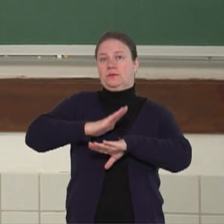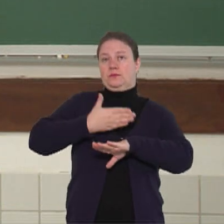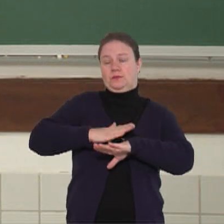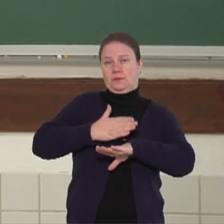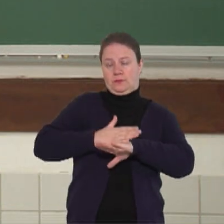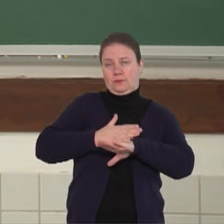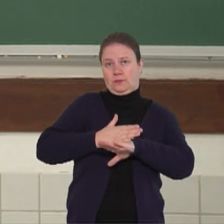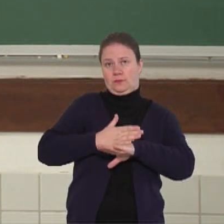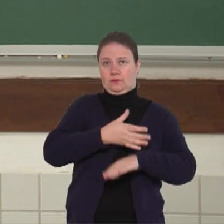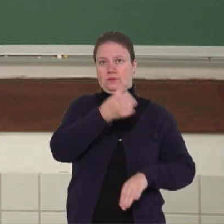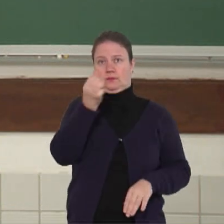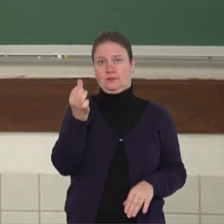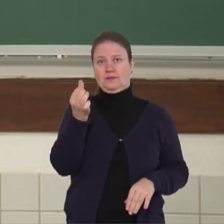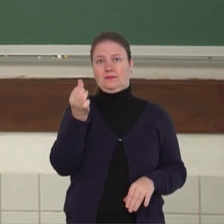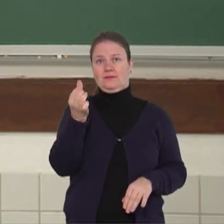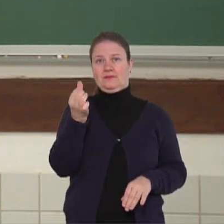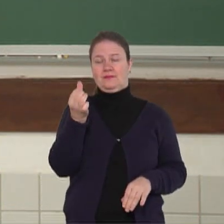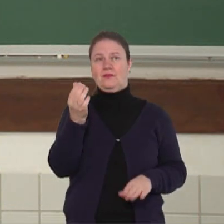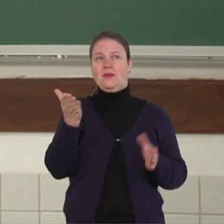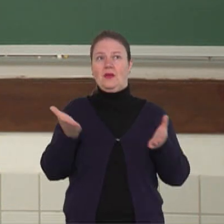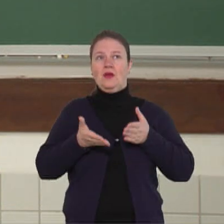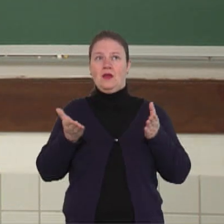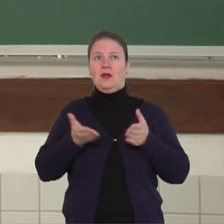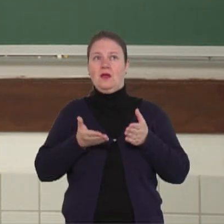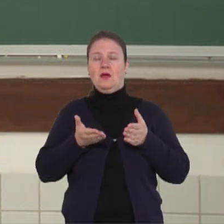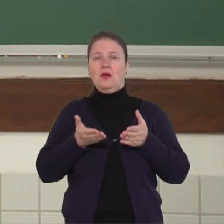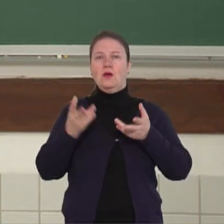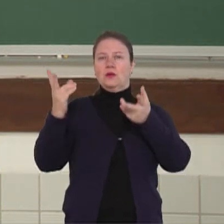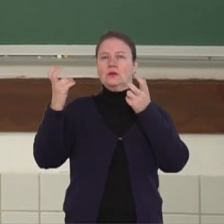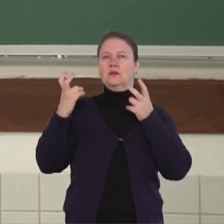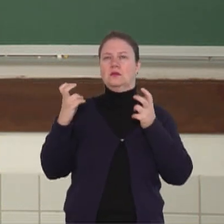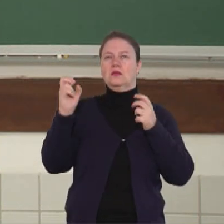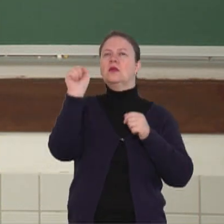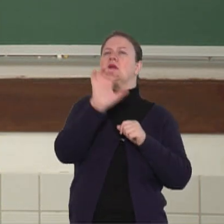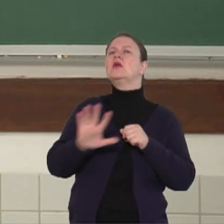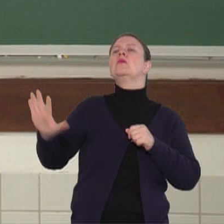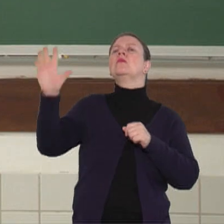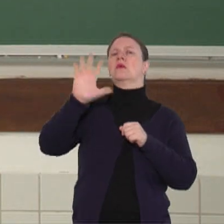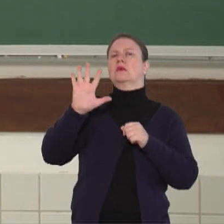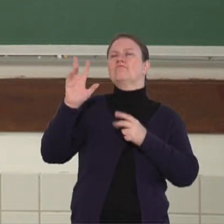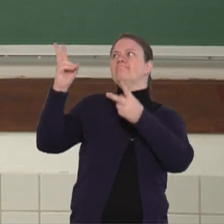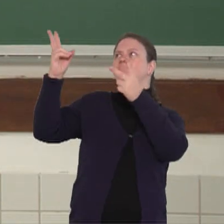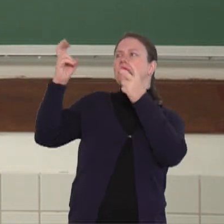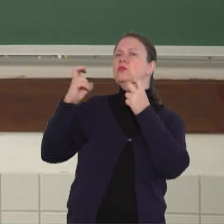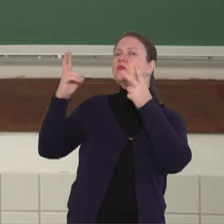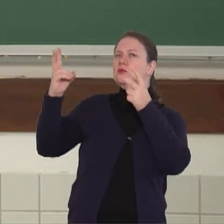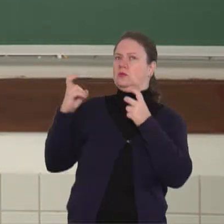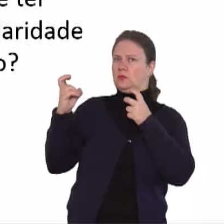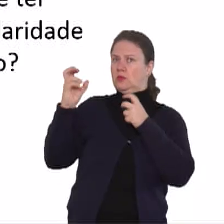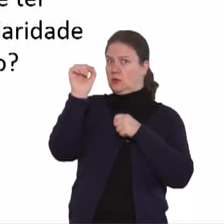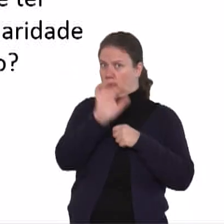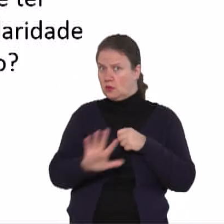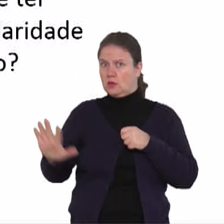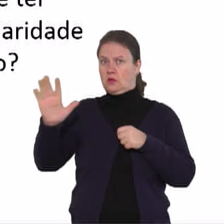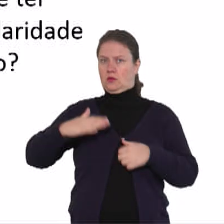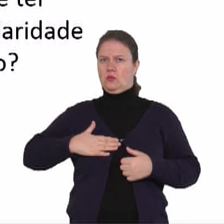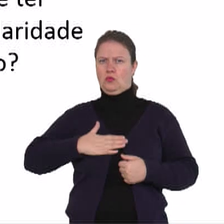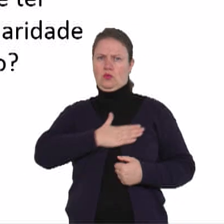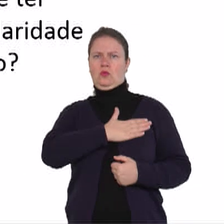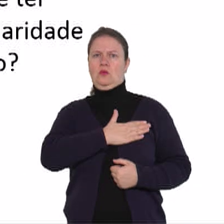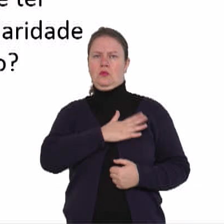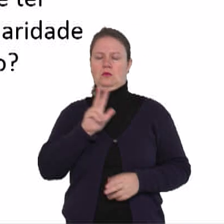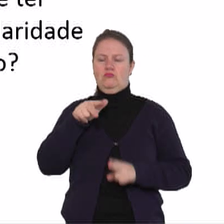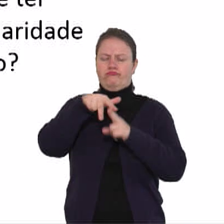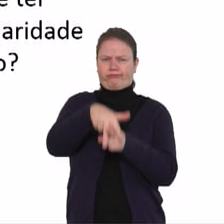6. A gente fez uma interpretação de texto, aqui a gente vai fazer uma interpretação de imagem. Né? Então, vocês vão observar a imagem de Napoleão sobre